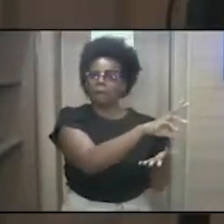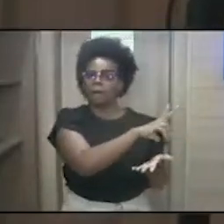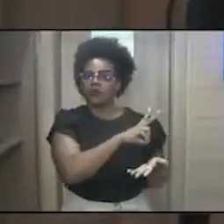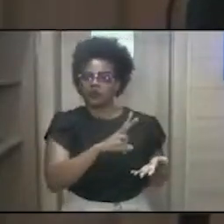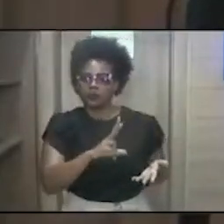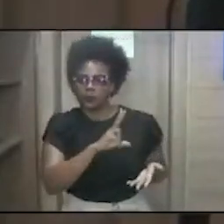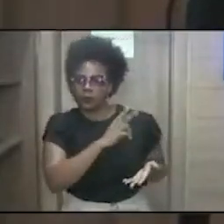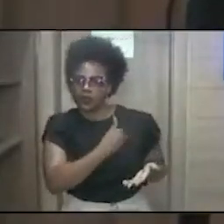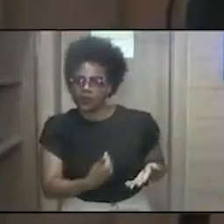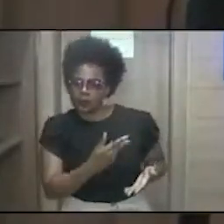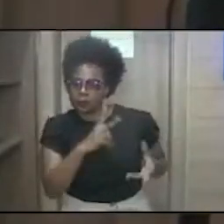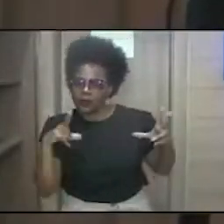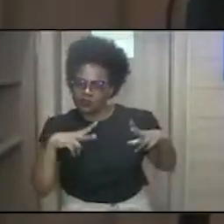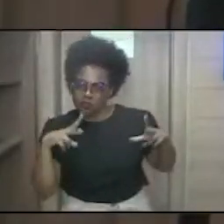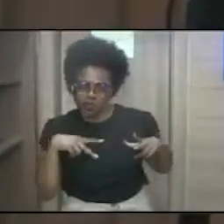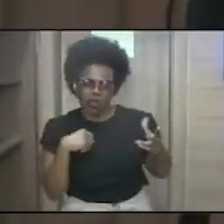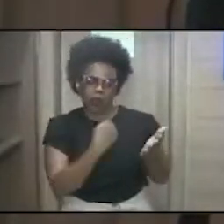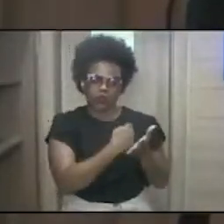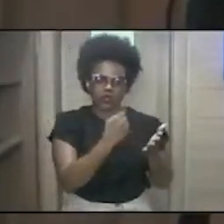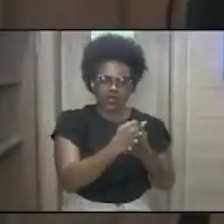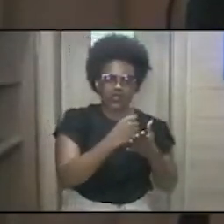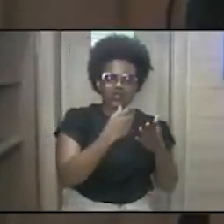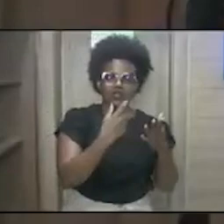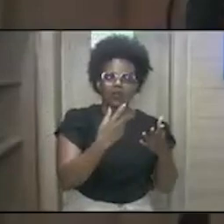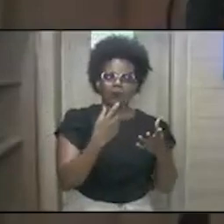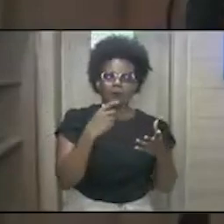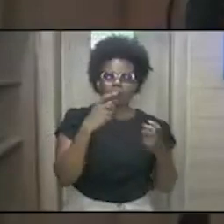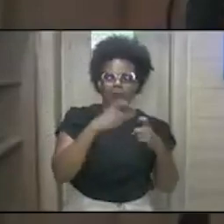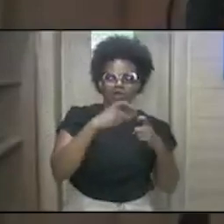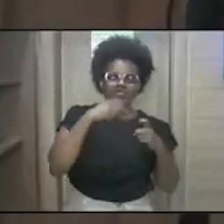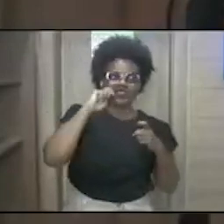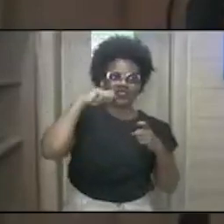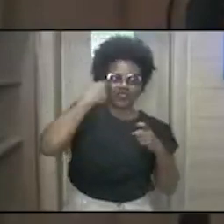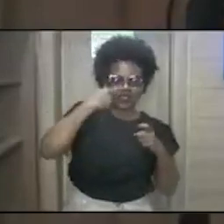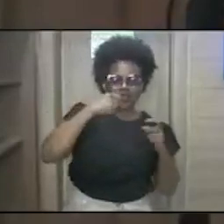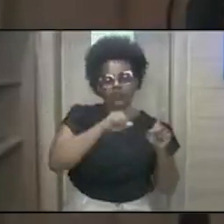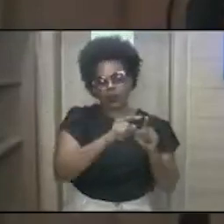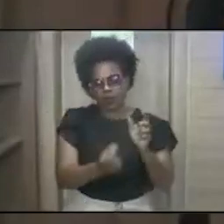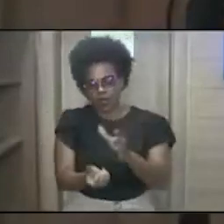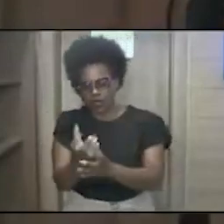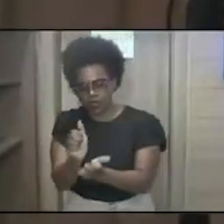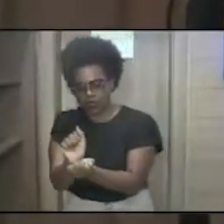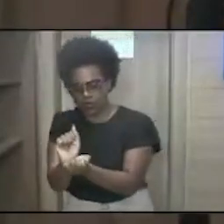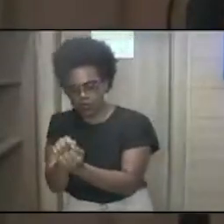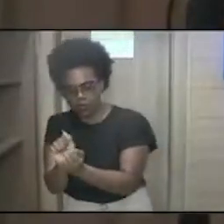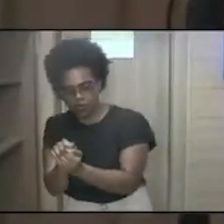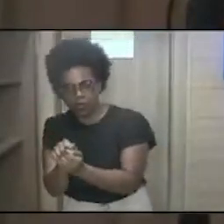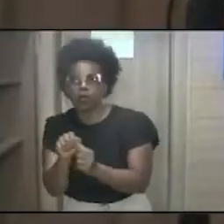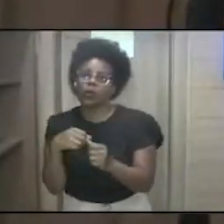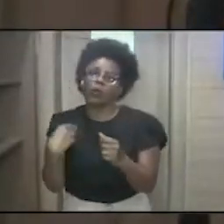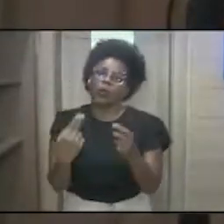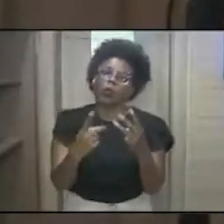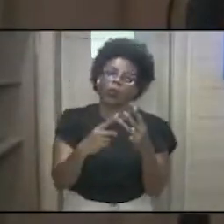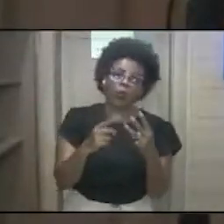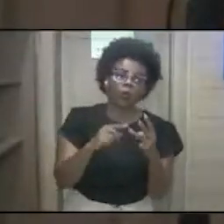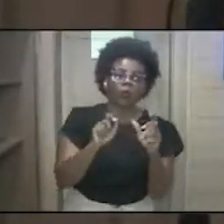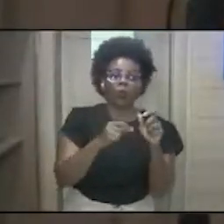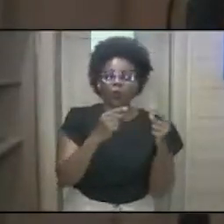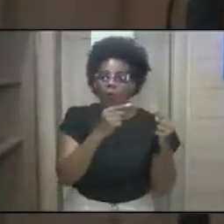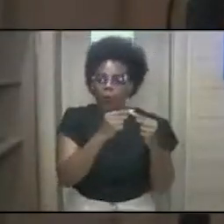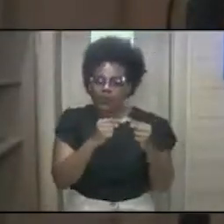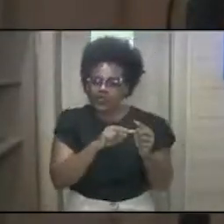cirurgião dentista quanto a etapa clínica, a etapa laboratorial, e oferta combinada, onde você vai ter